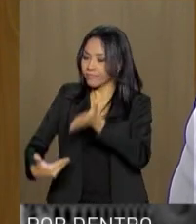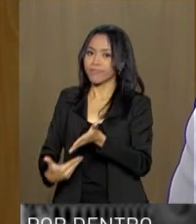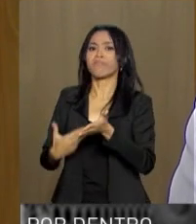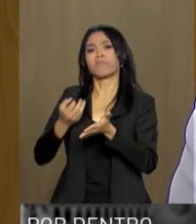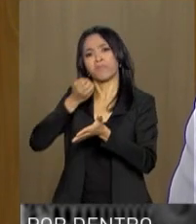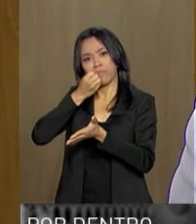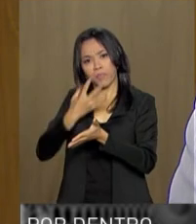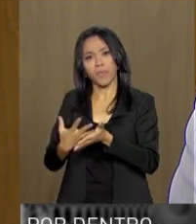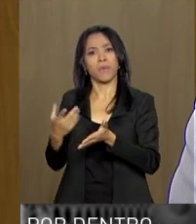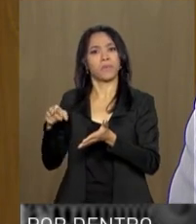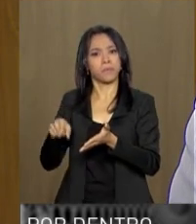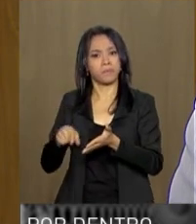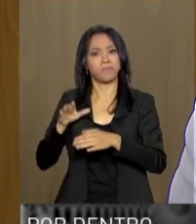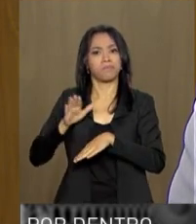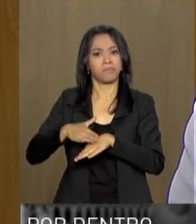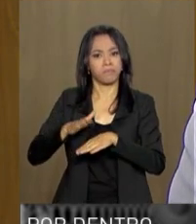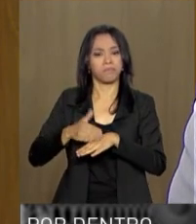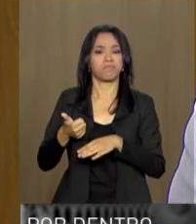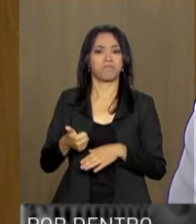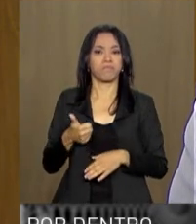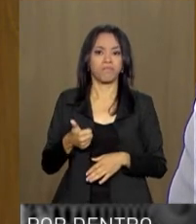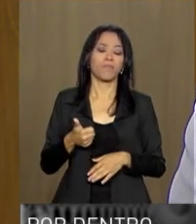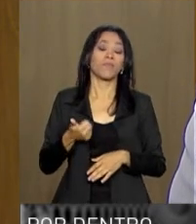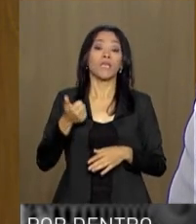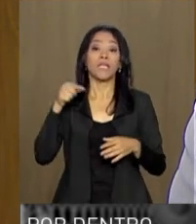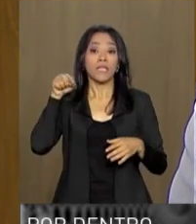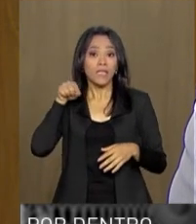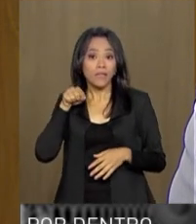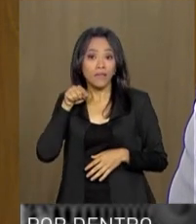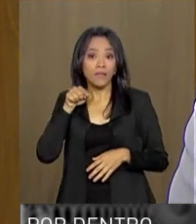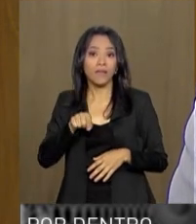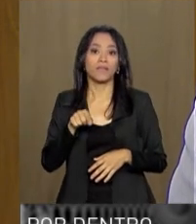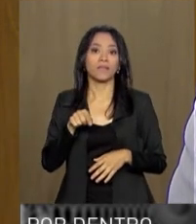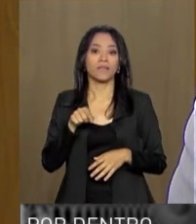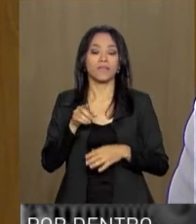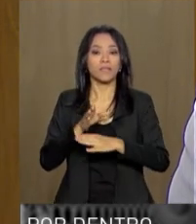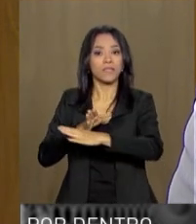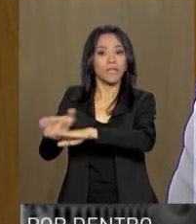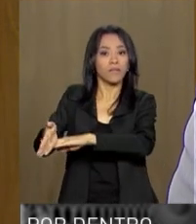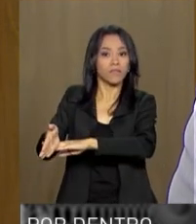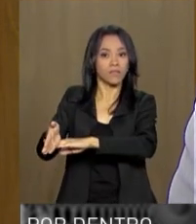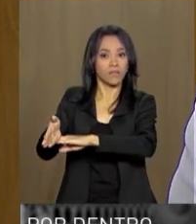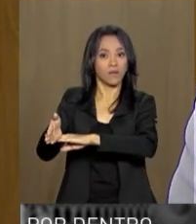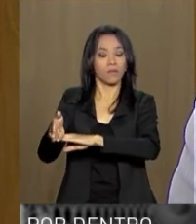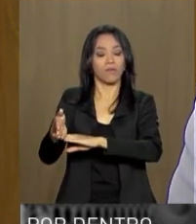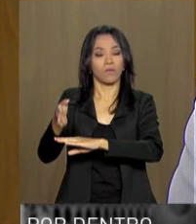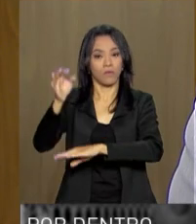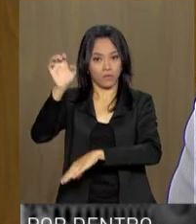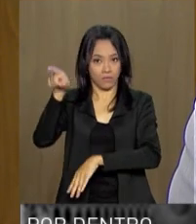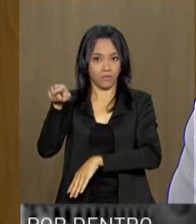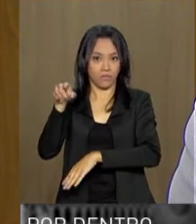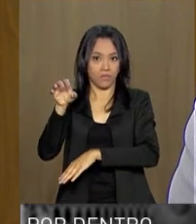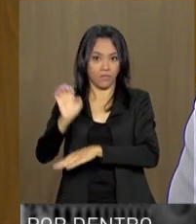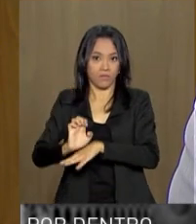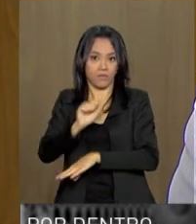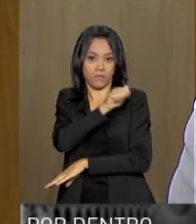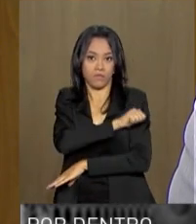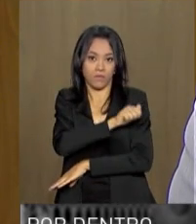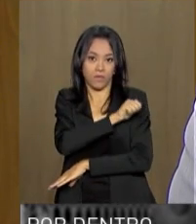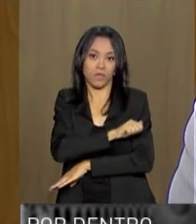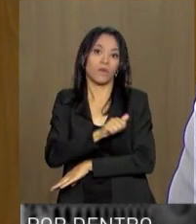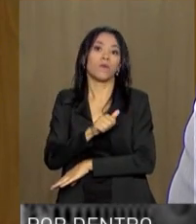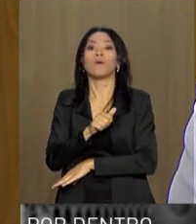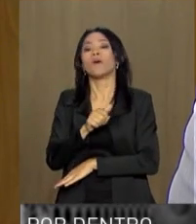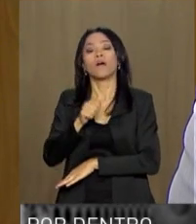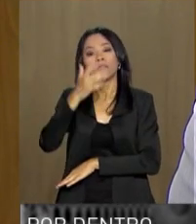para que é realmente durante essa essa intervenção a sociedade é é ali que